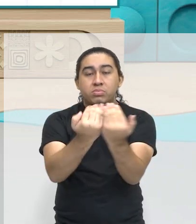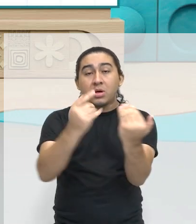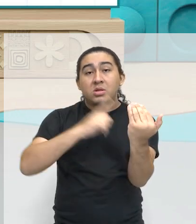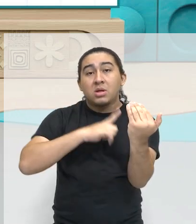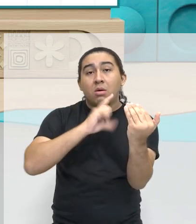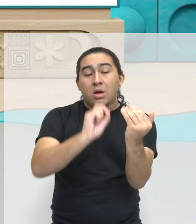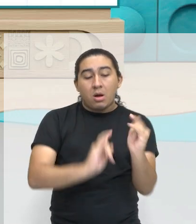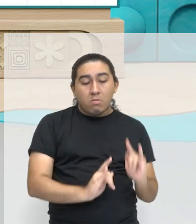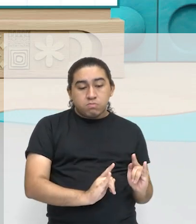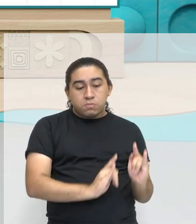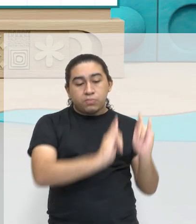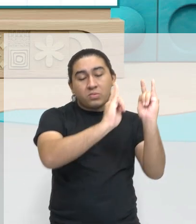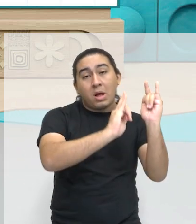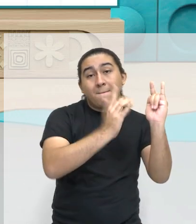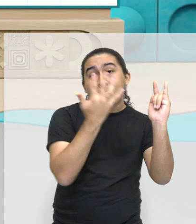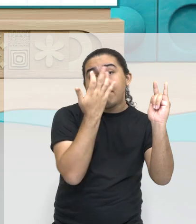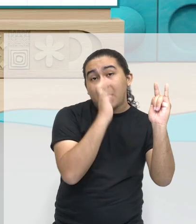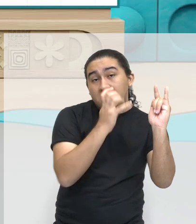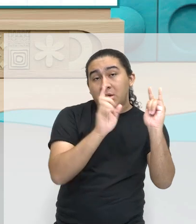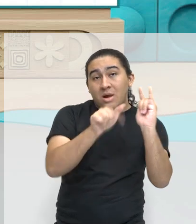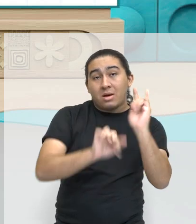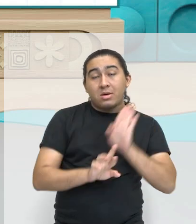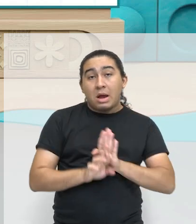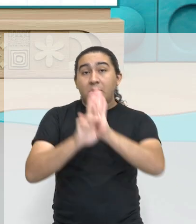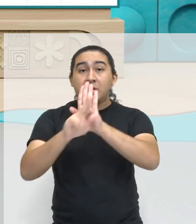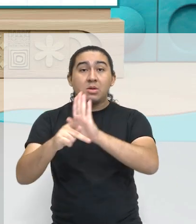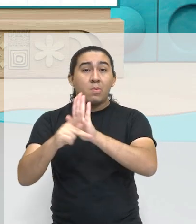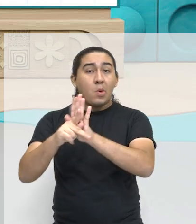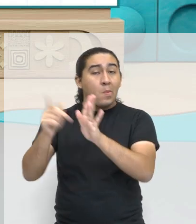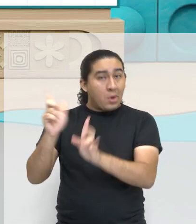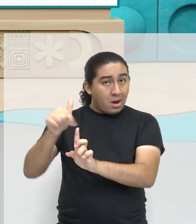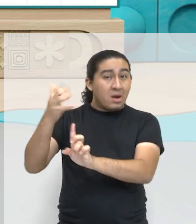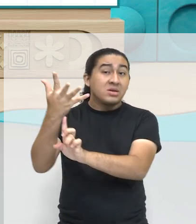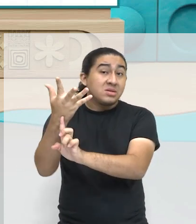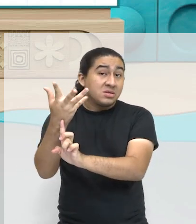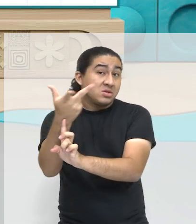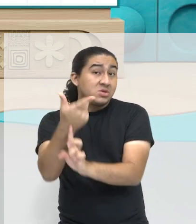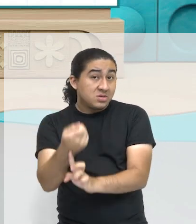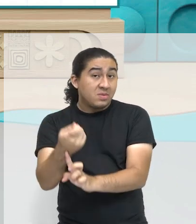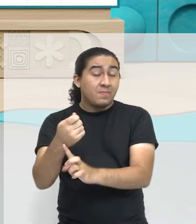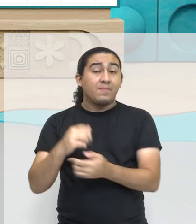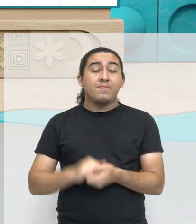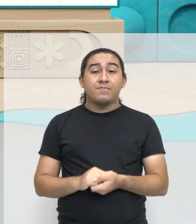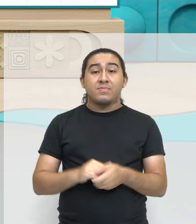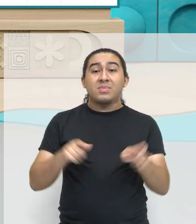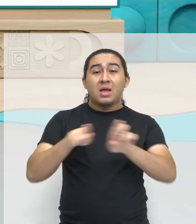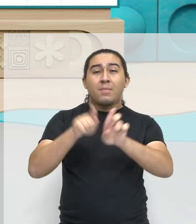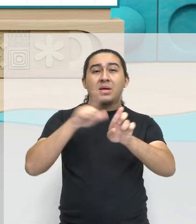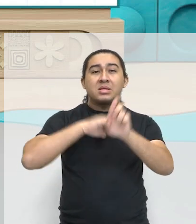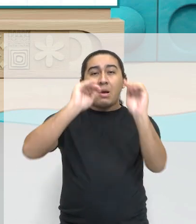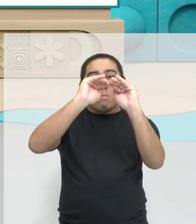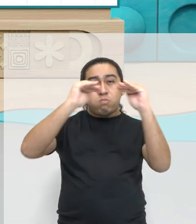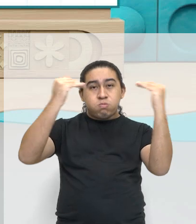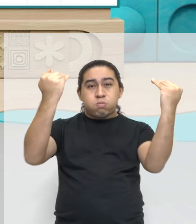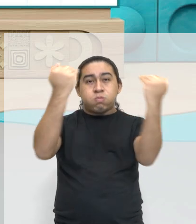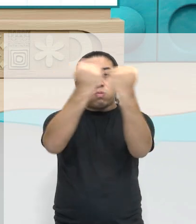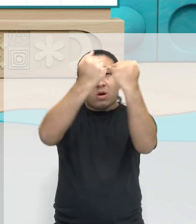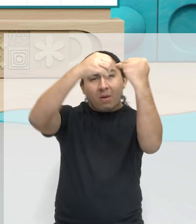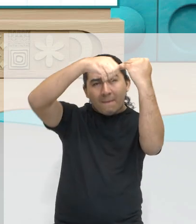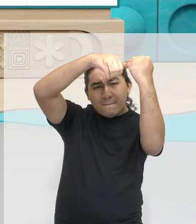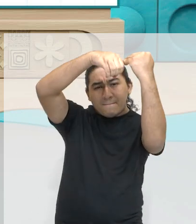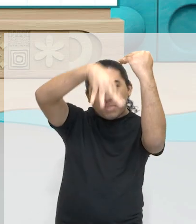nas partes que estão os camarotes, existem umas máscaras que eles vão representar justamente esses artistas,